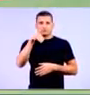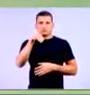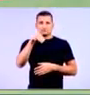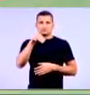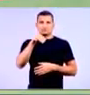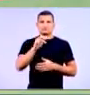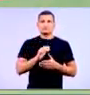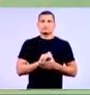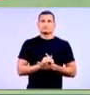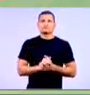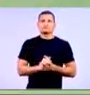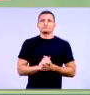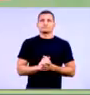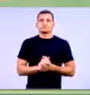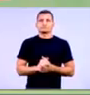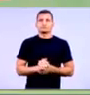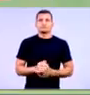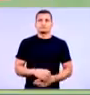de